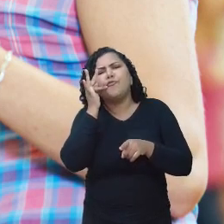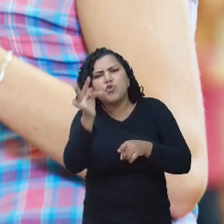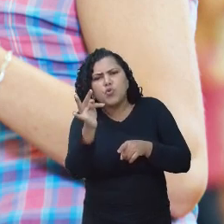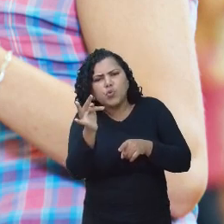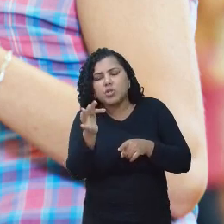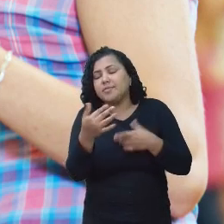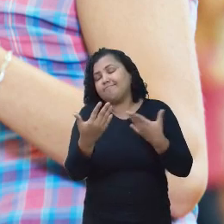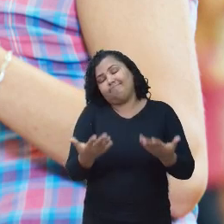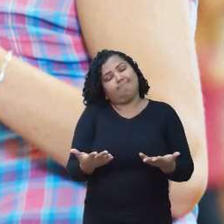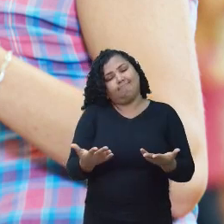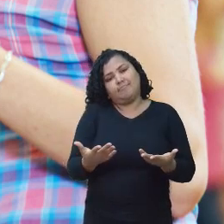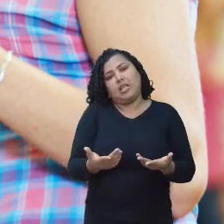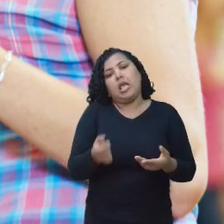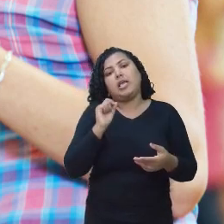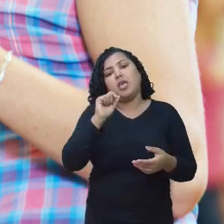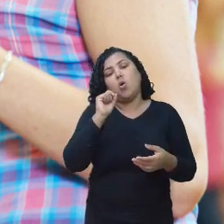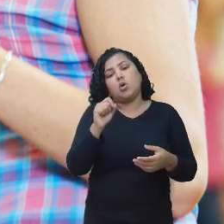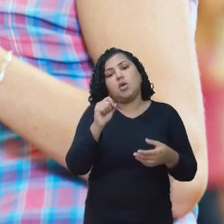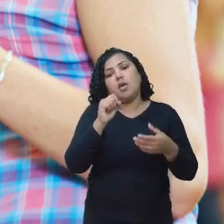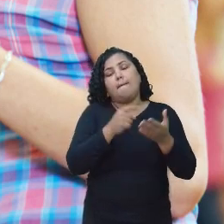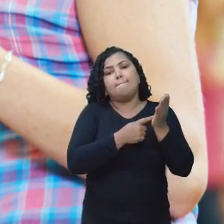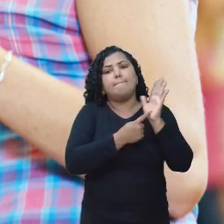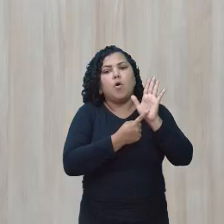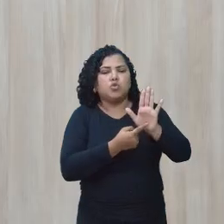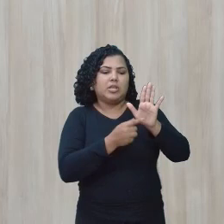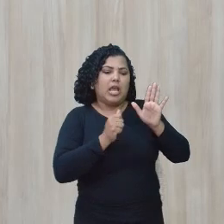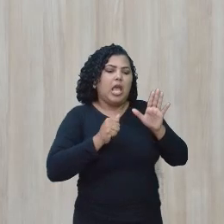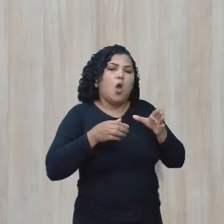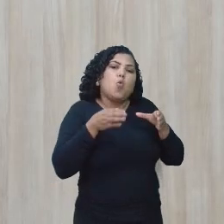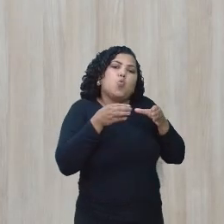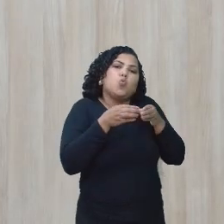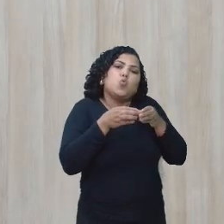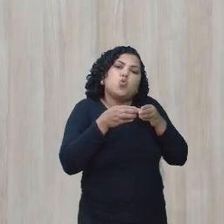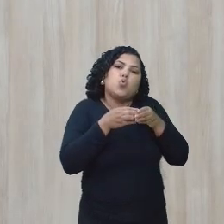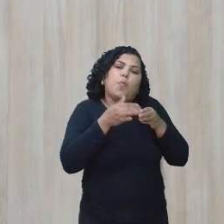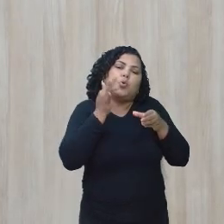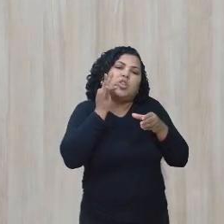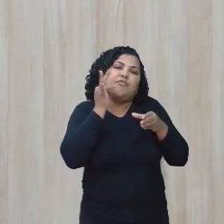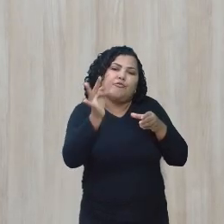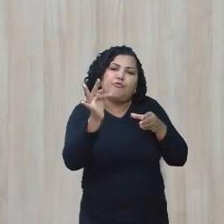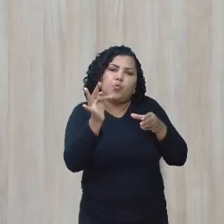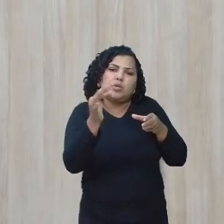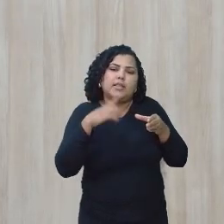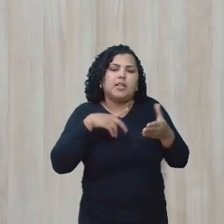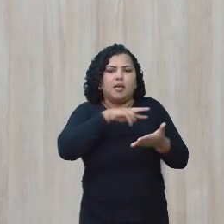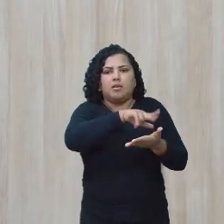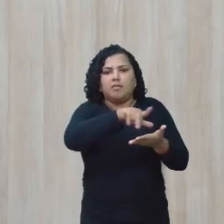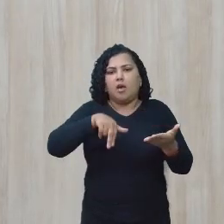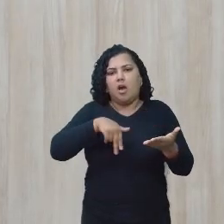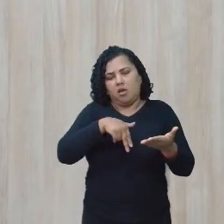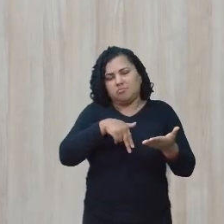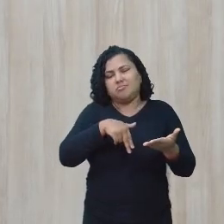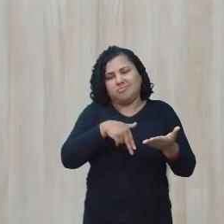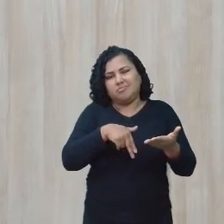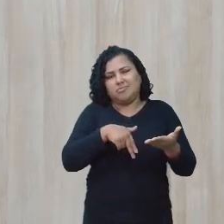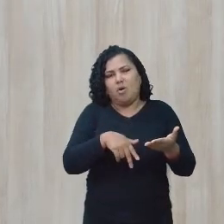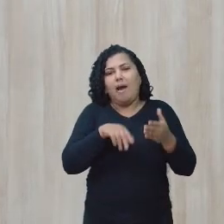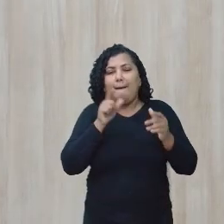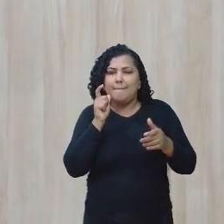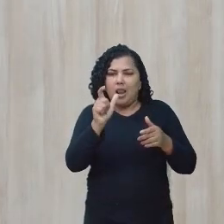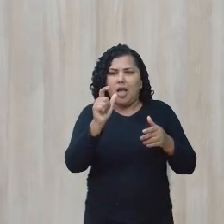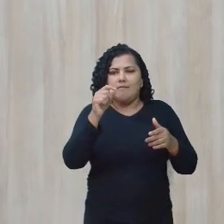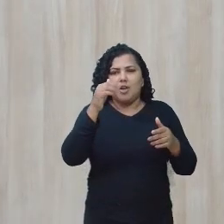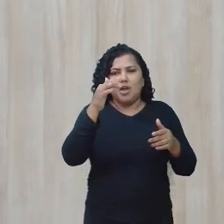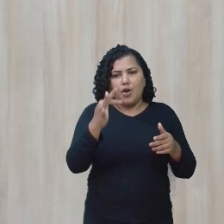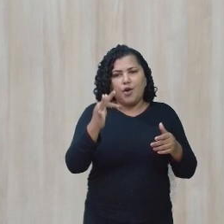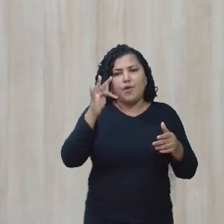frutas. Fruit em inglês é a classificação daquele alimento, que é fruta, legumes, etc. Então, a palavra fruta, você não vai